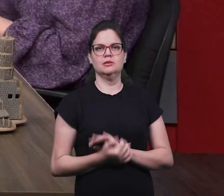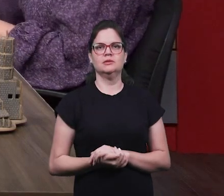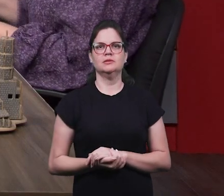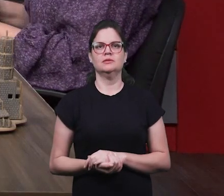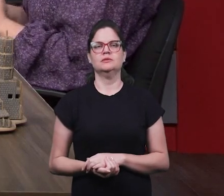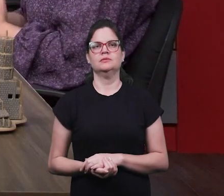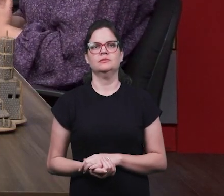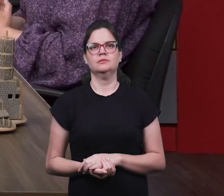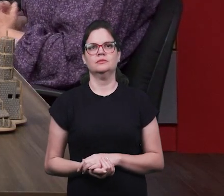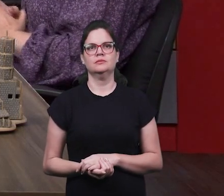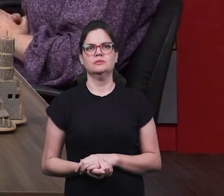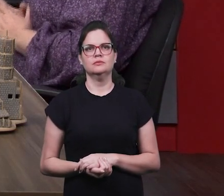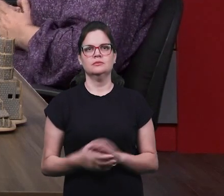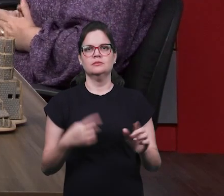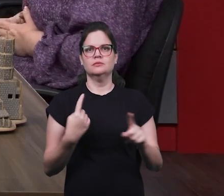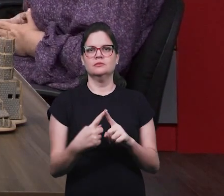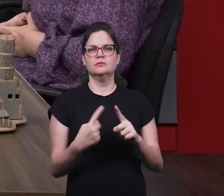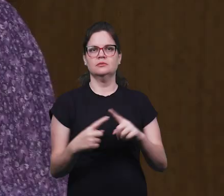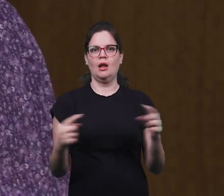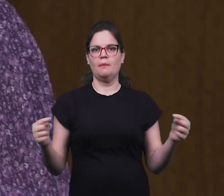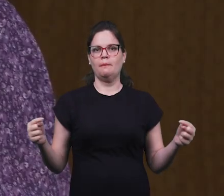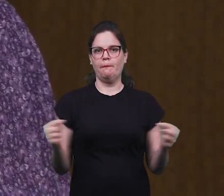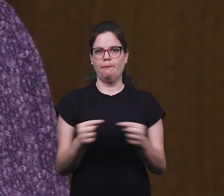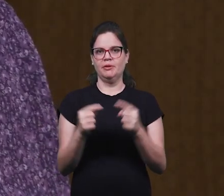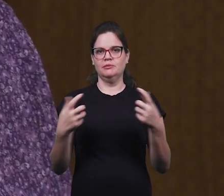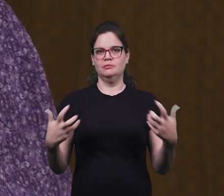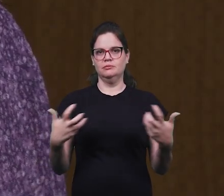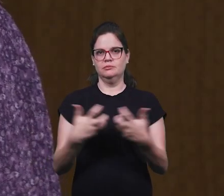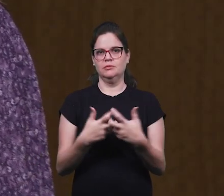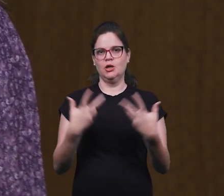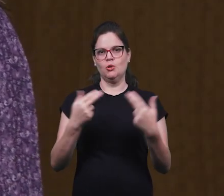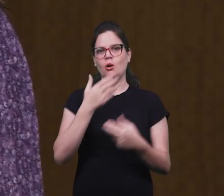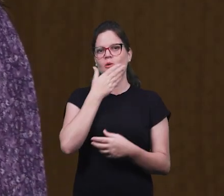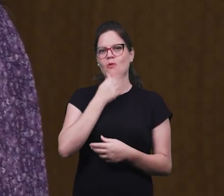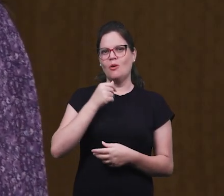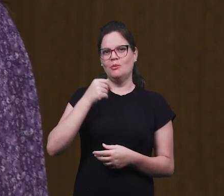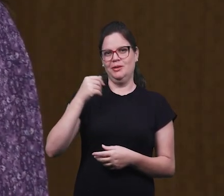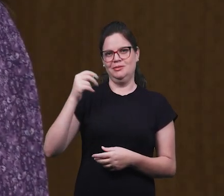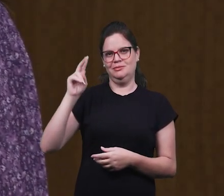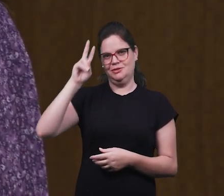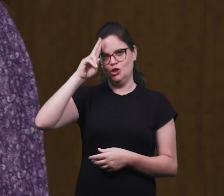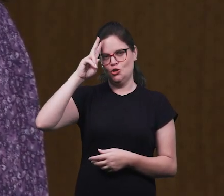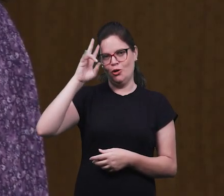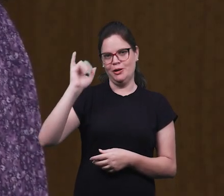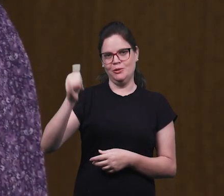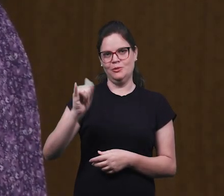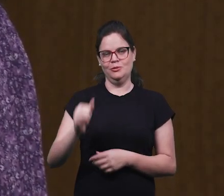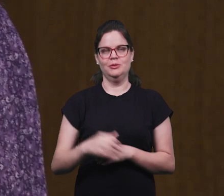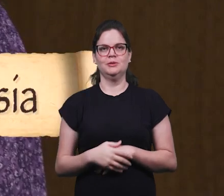bate exatamente com o que Heródoto fala. em